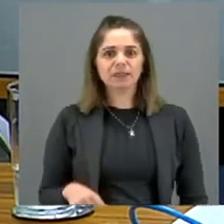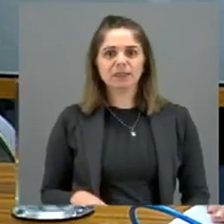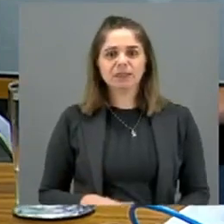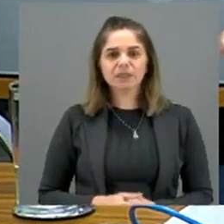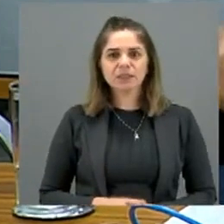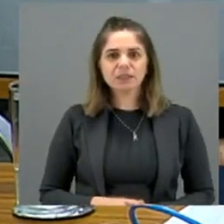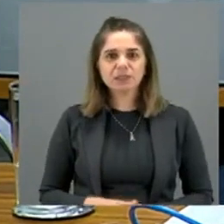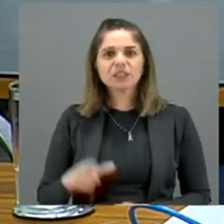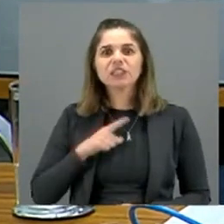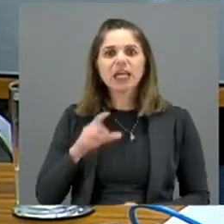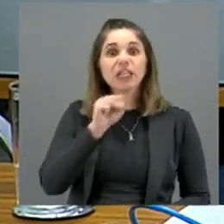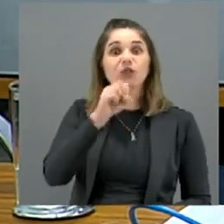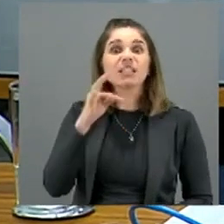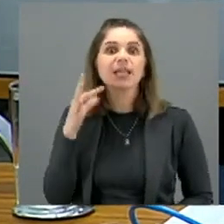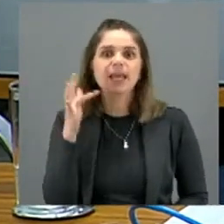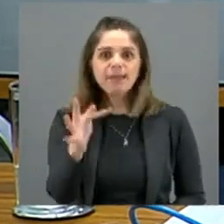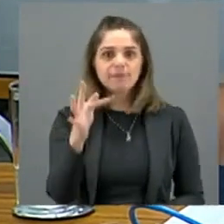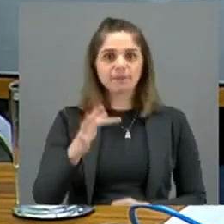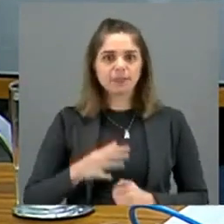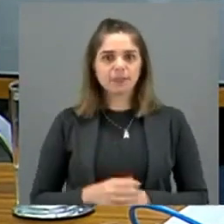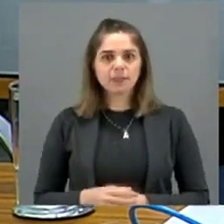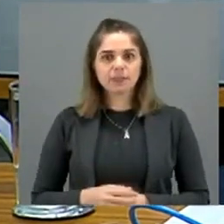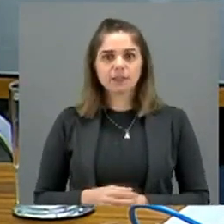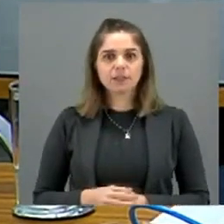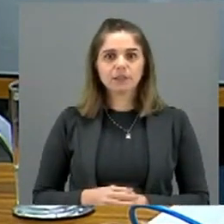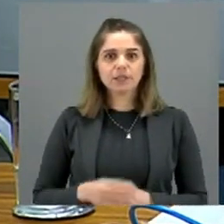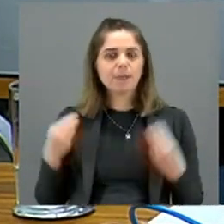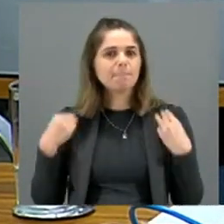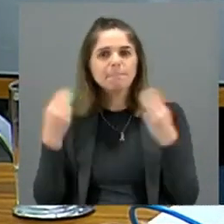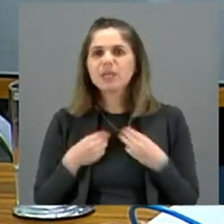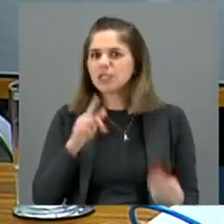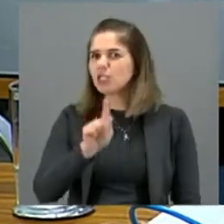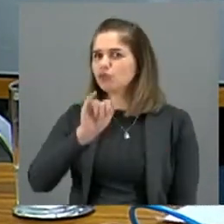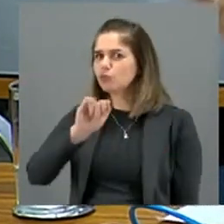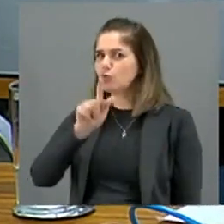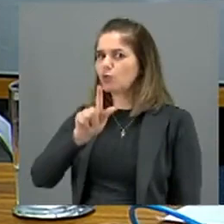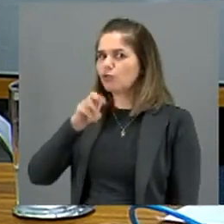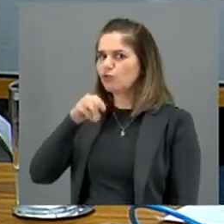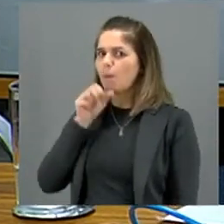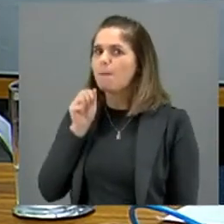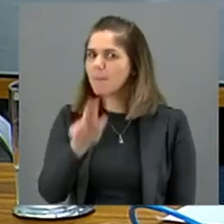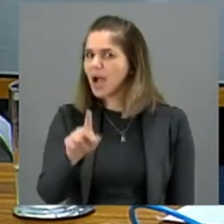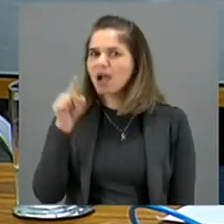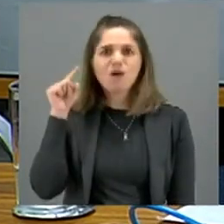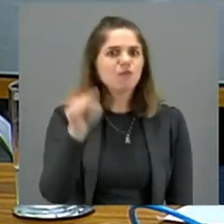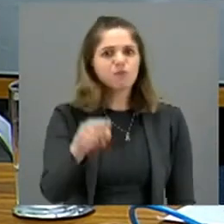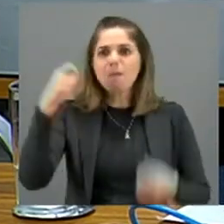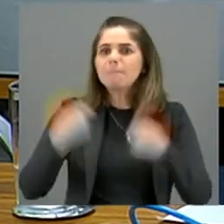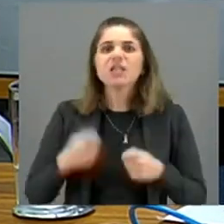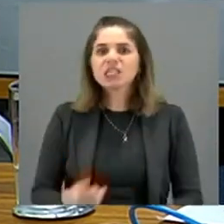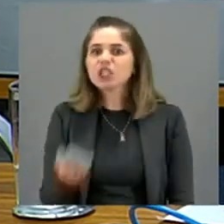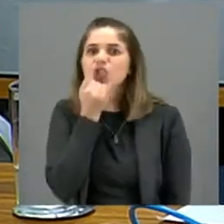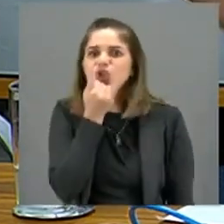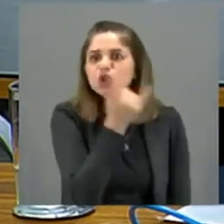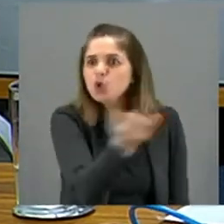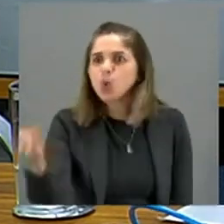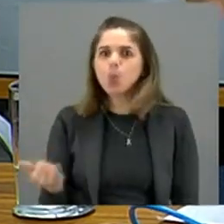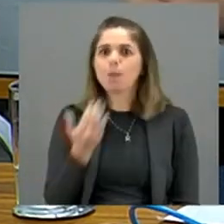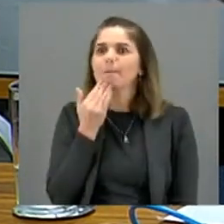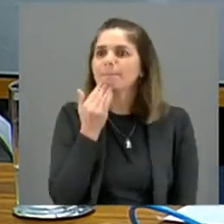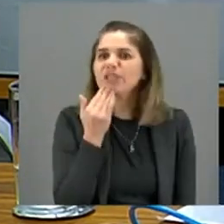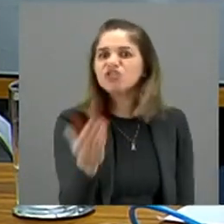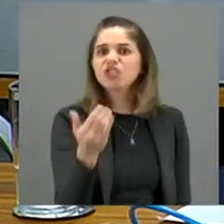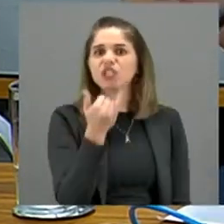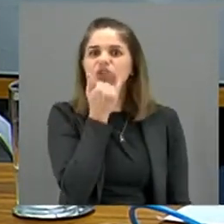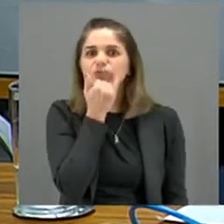tem no Supremo. Ministro Gilmar, o senhor precisa pedir desculpas. Aqui, quando